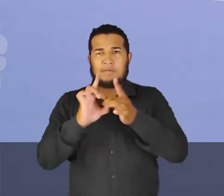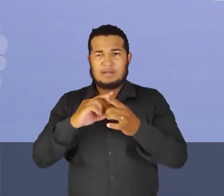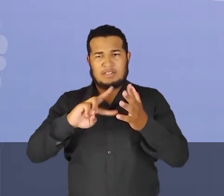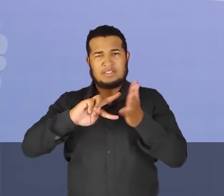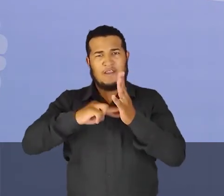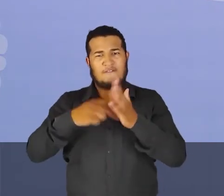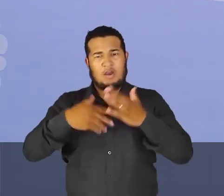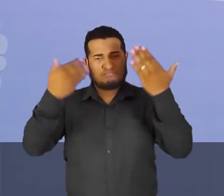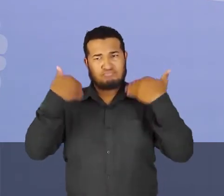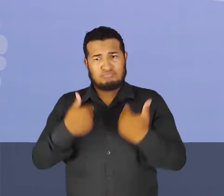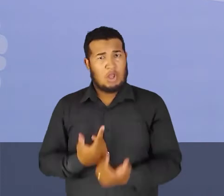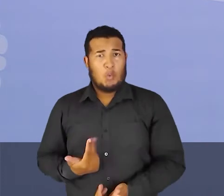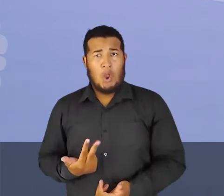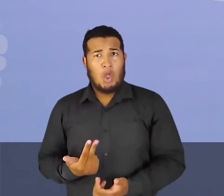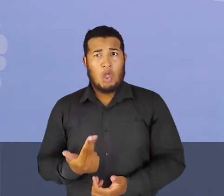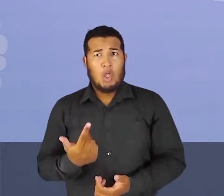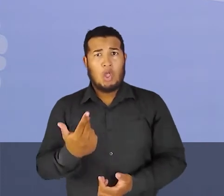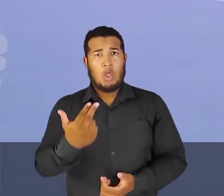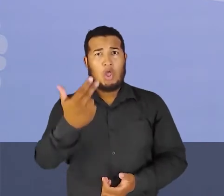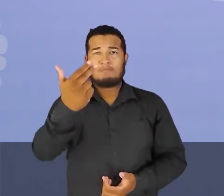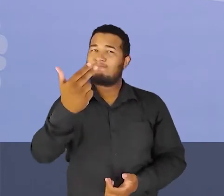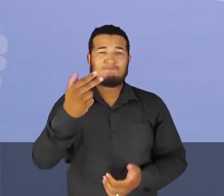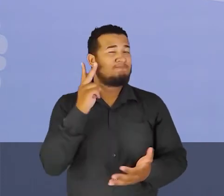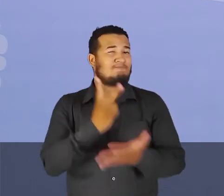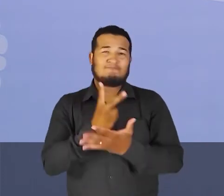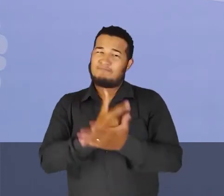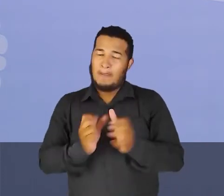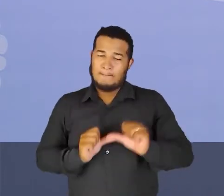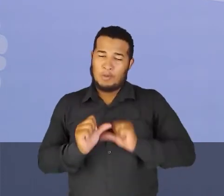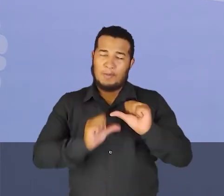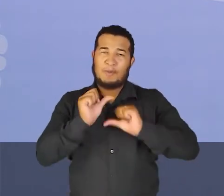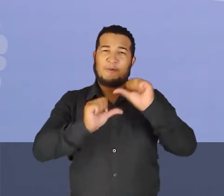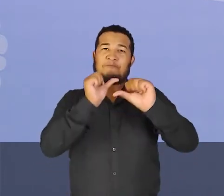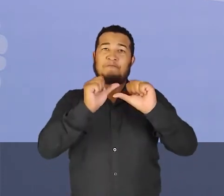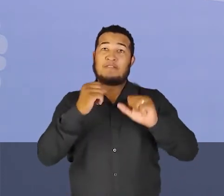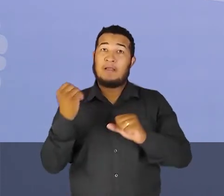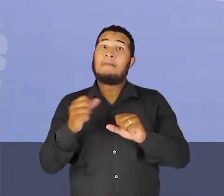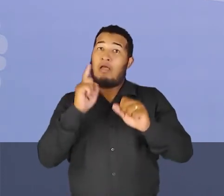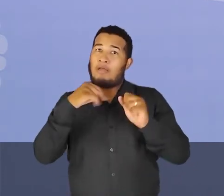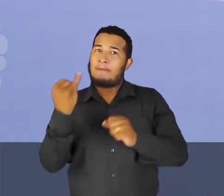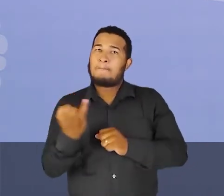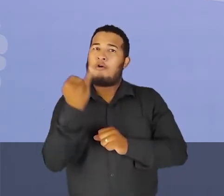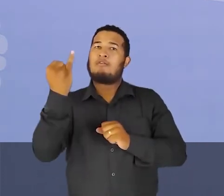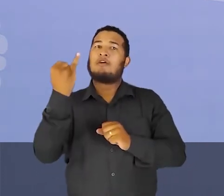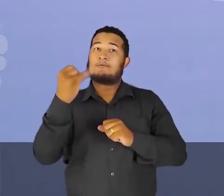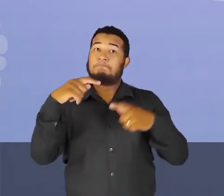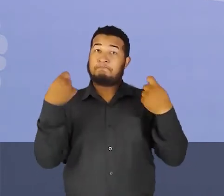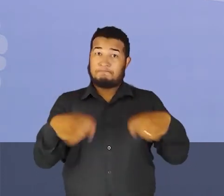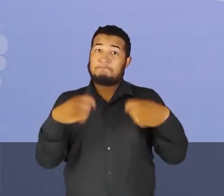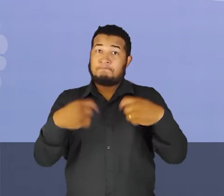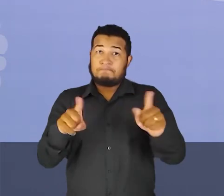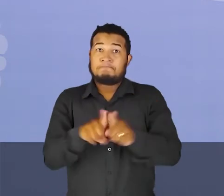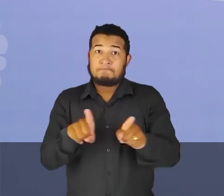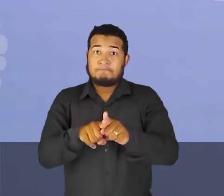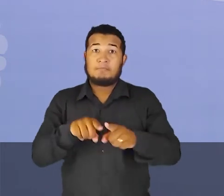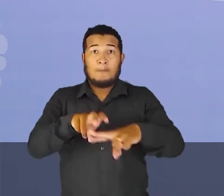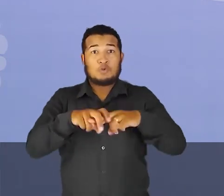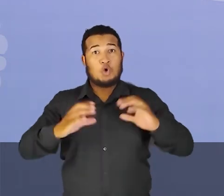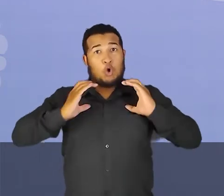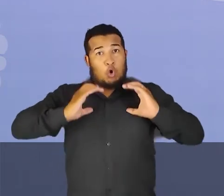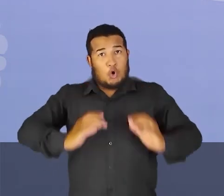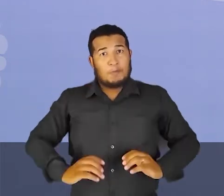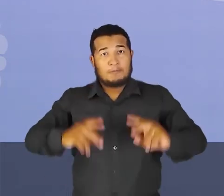complexo, permanecemos estáticos até a morte. Então, as mudanças são importantes, são significativas, são necessárias e